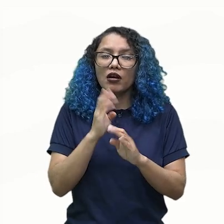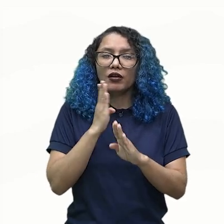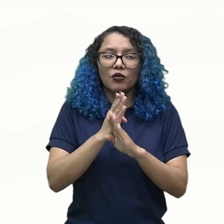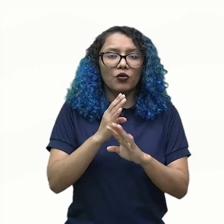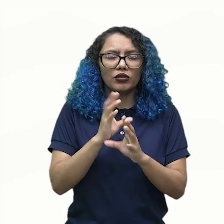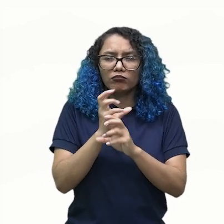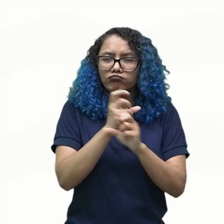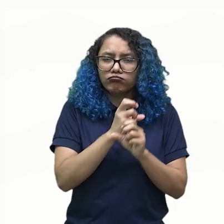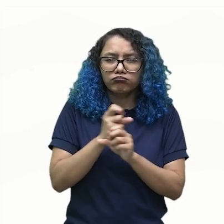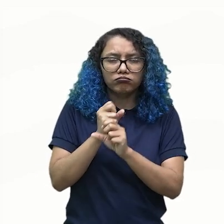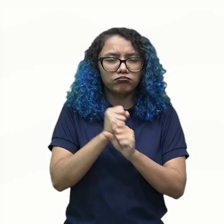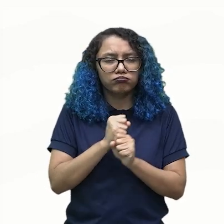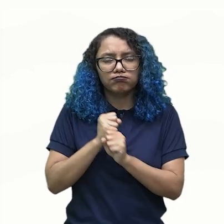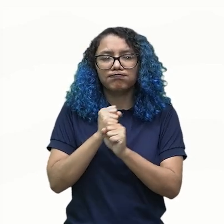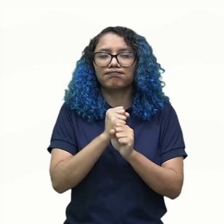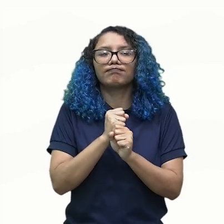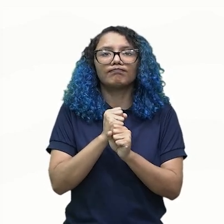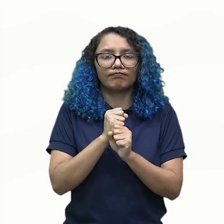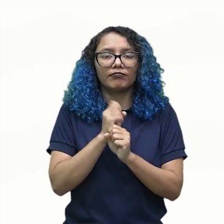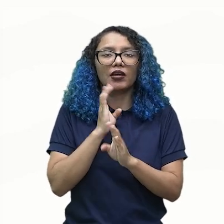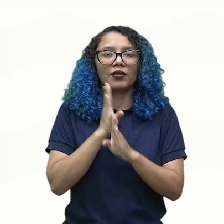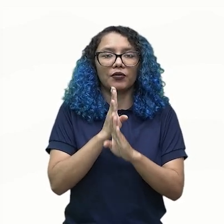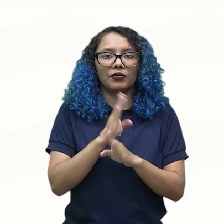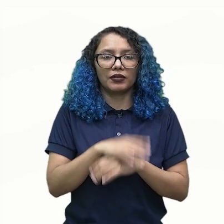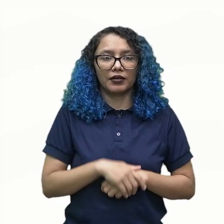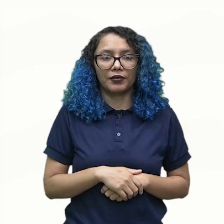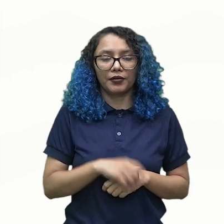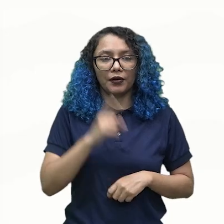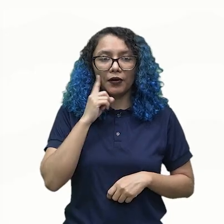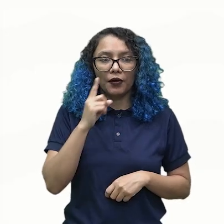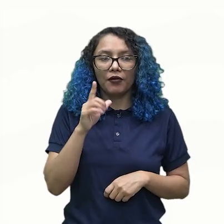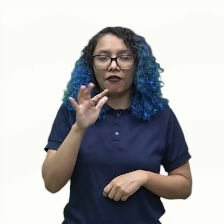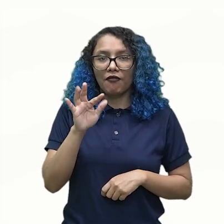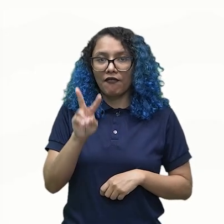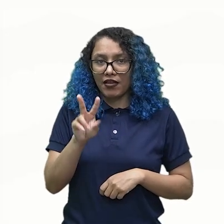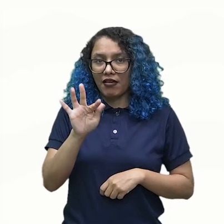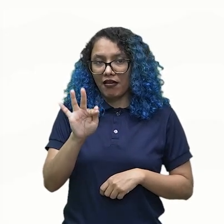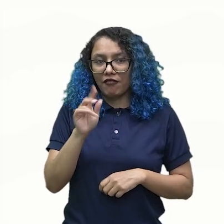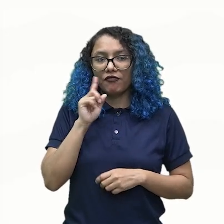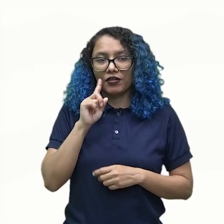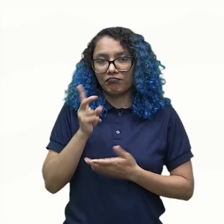após toda essa operação. Então, vamos deixar aqui o VF como ele